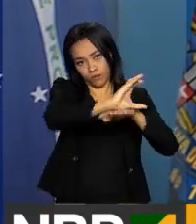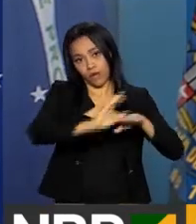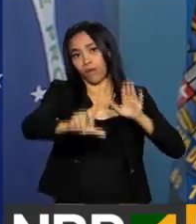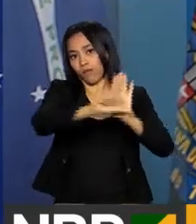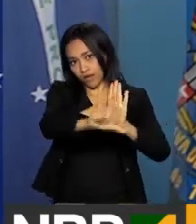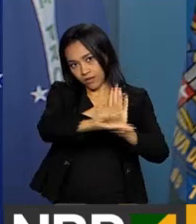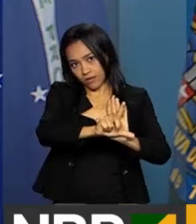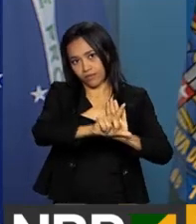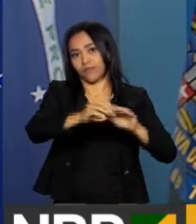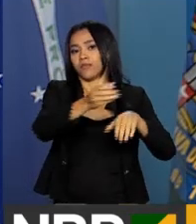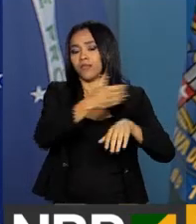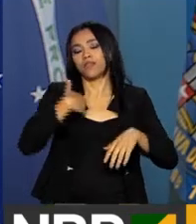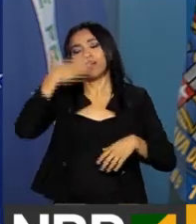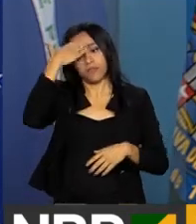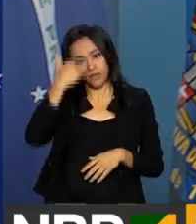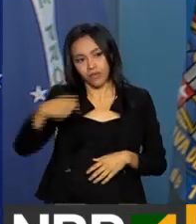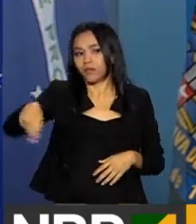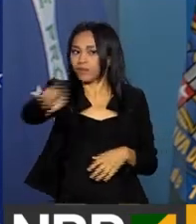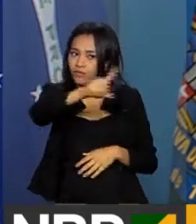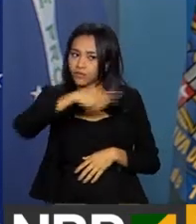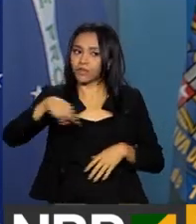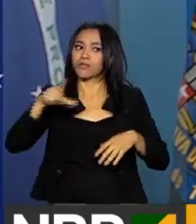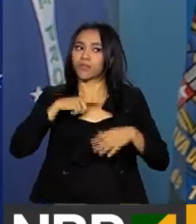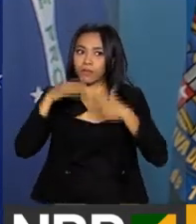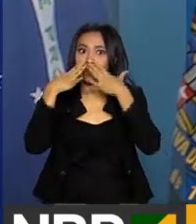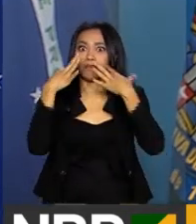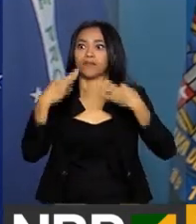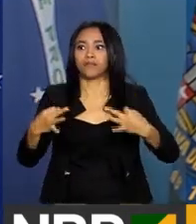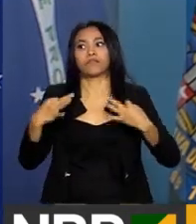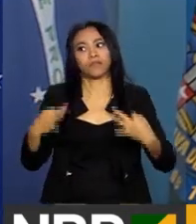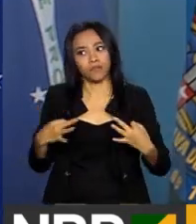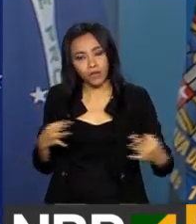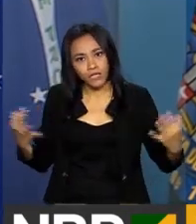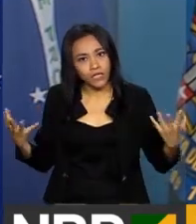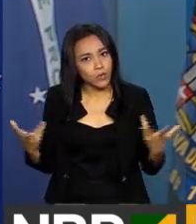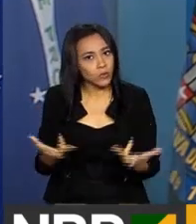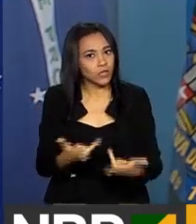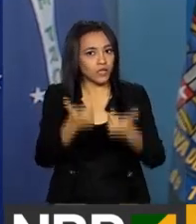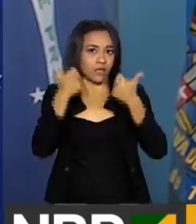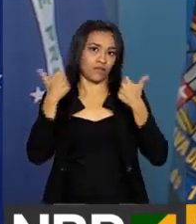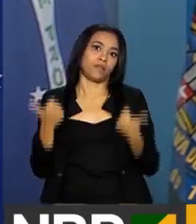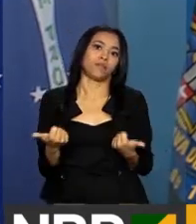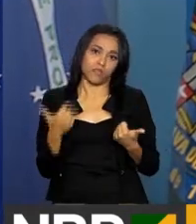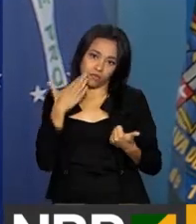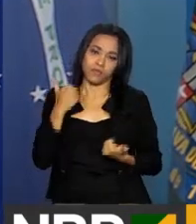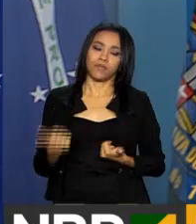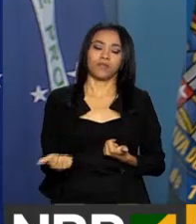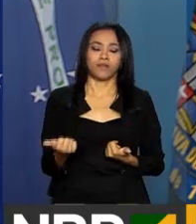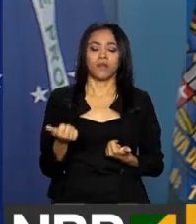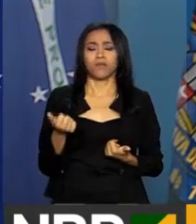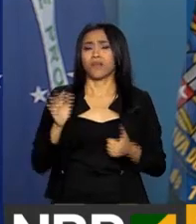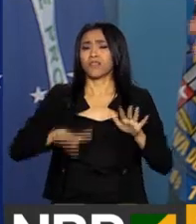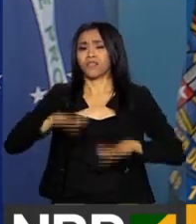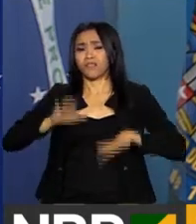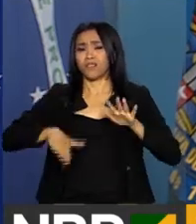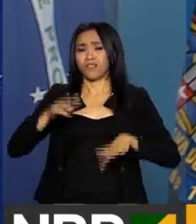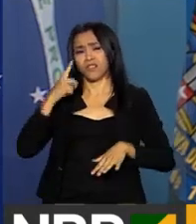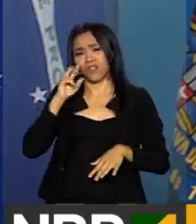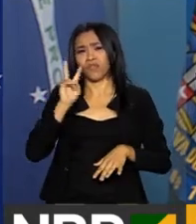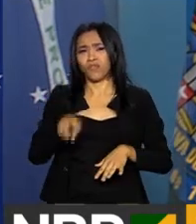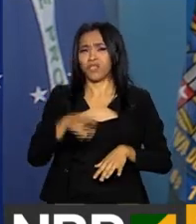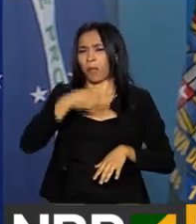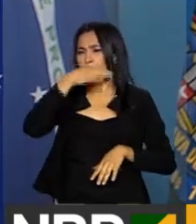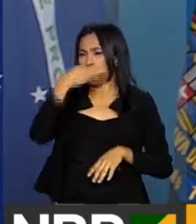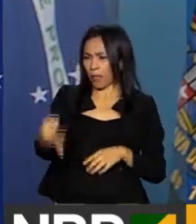que os senhores prestam uma atenção extraordinária a esses fatos não é que muitas vezes eu vejo críticas